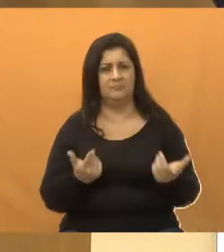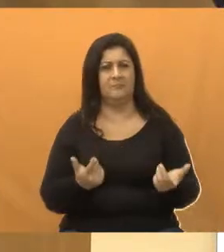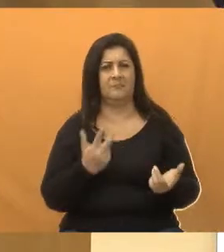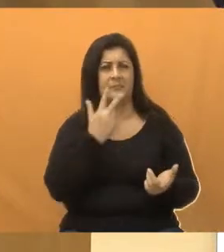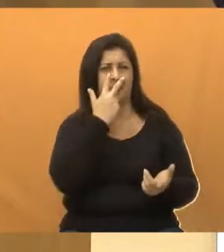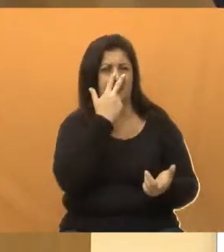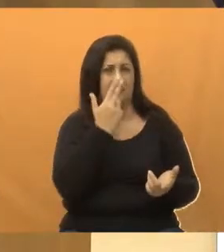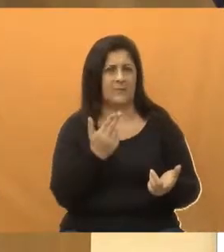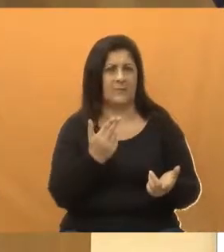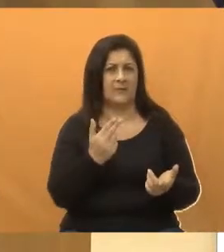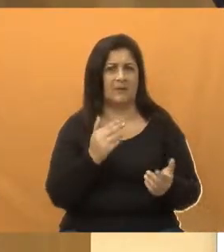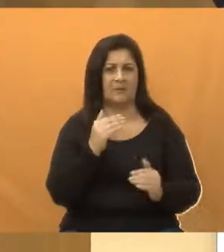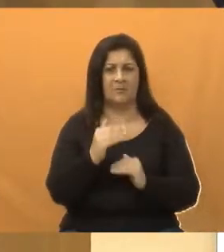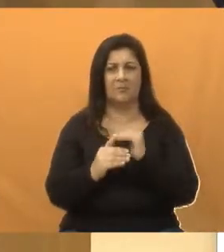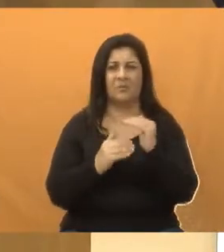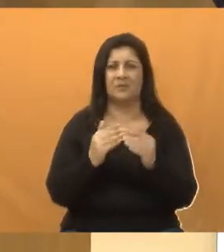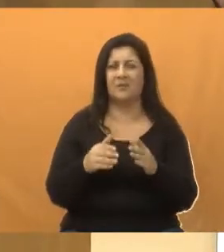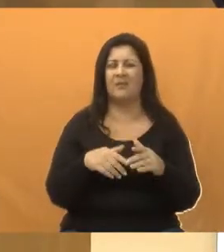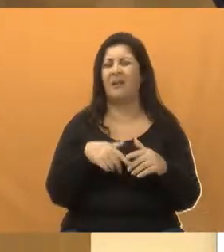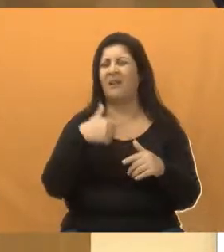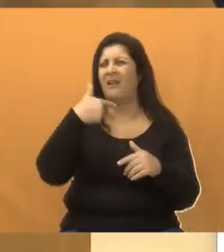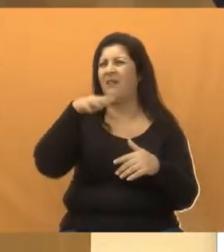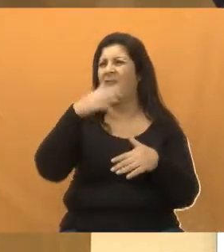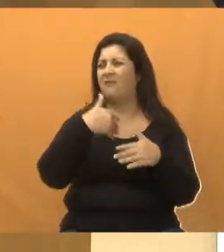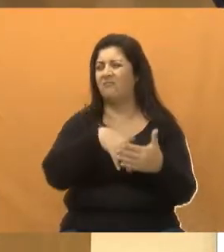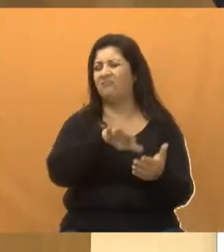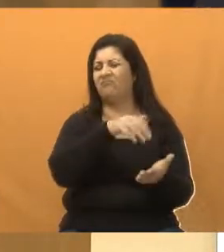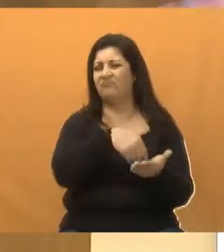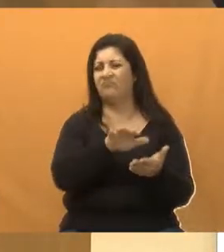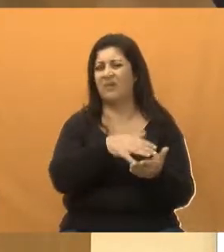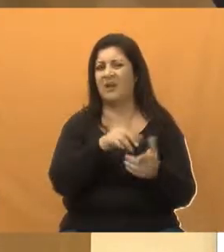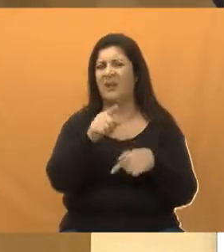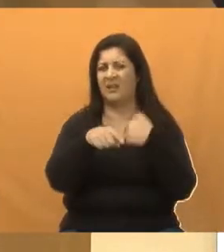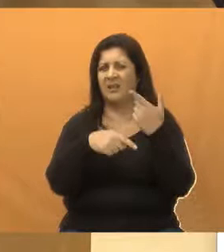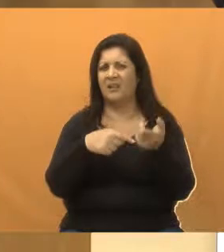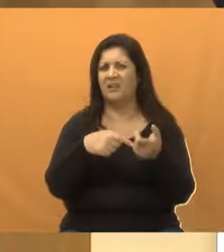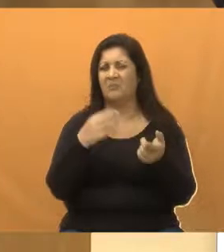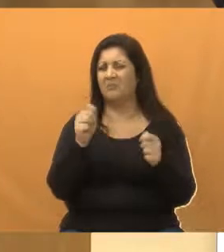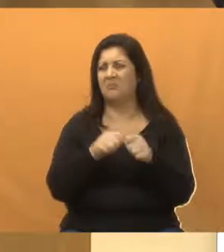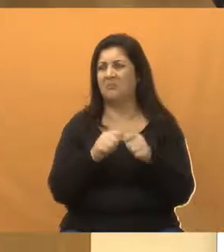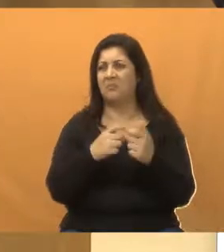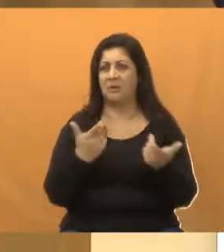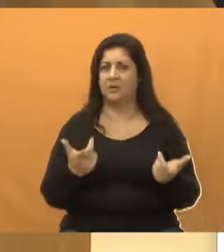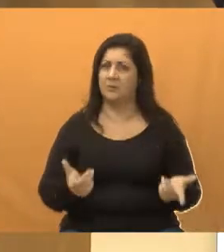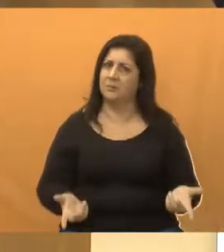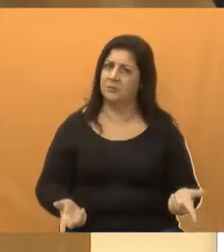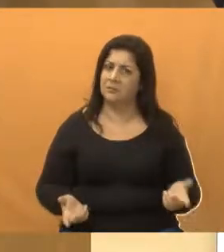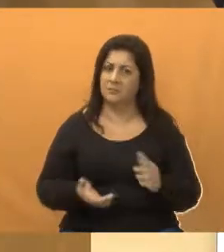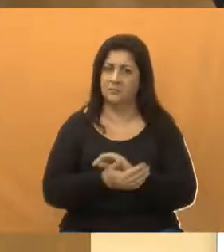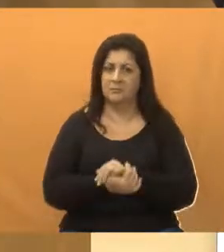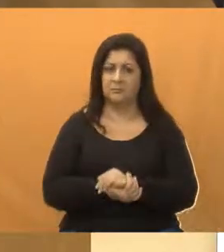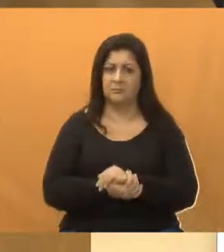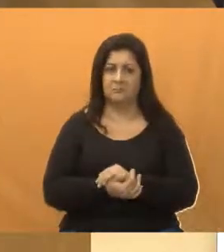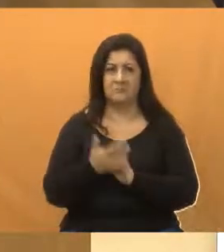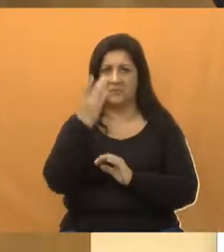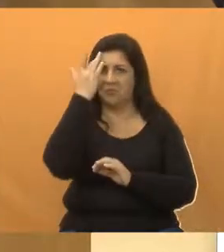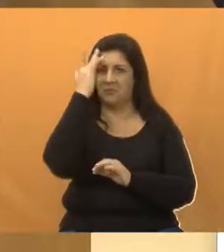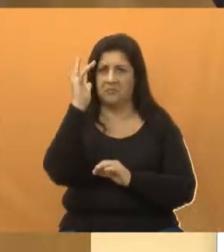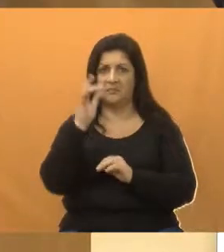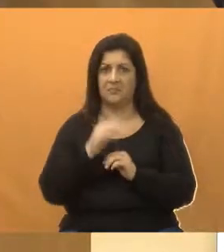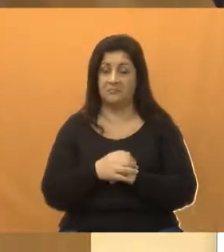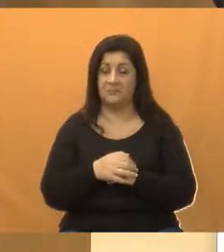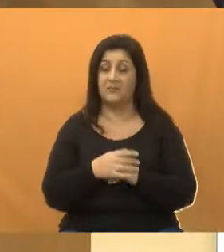que esse processo de deixa rolar e depois a gente, numa canetada, resolve, eu não sei se é a melhor solução, Fernando.